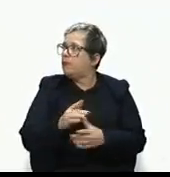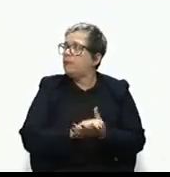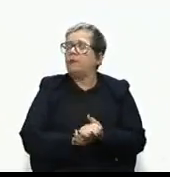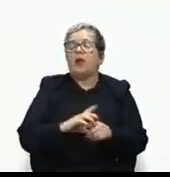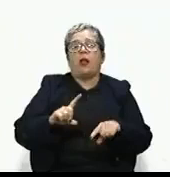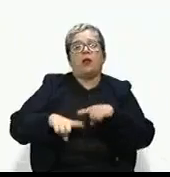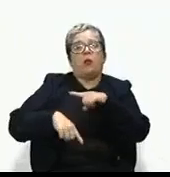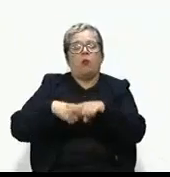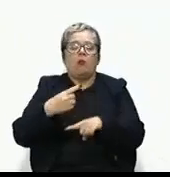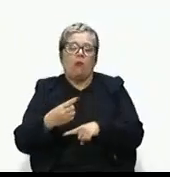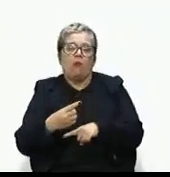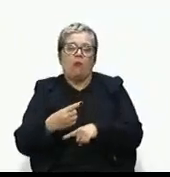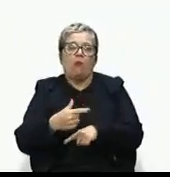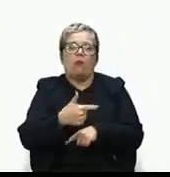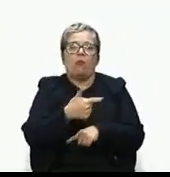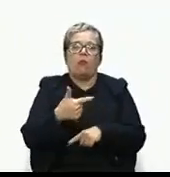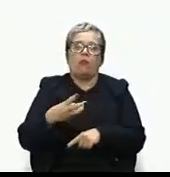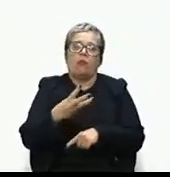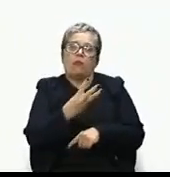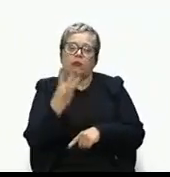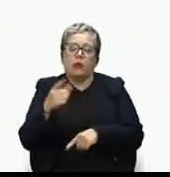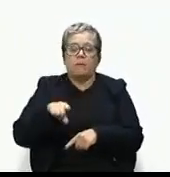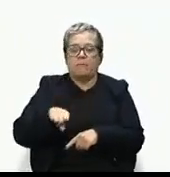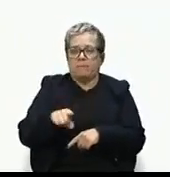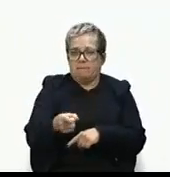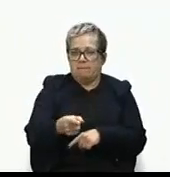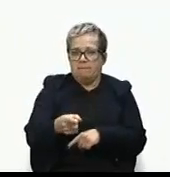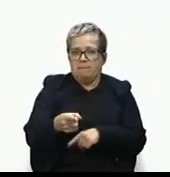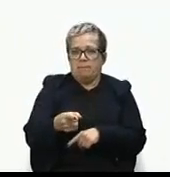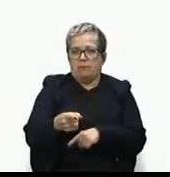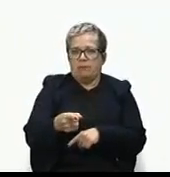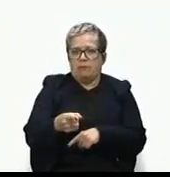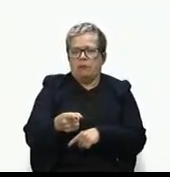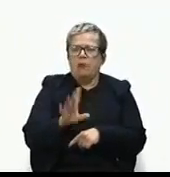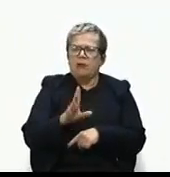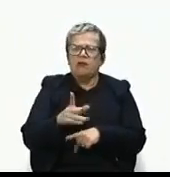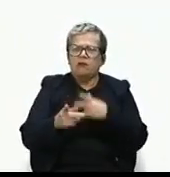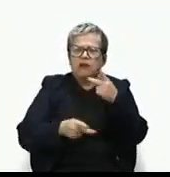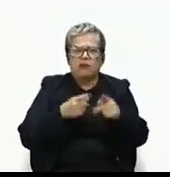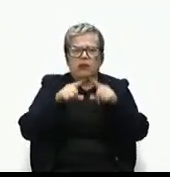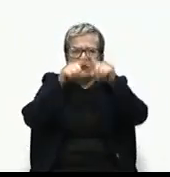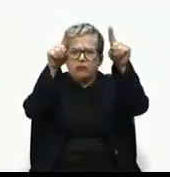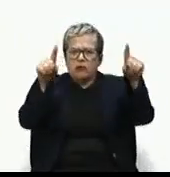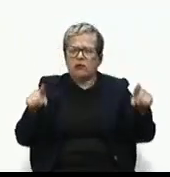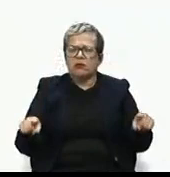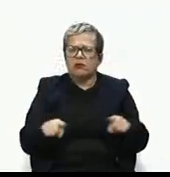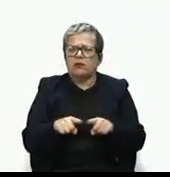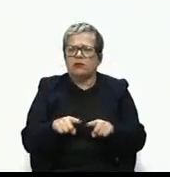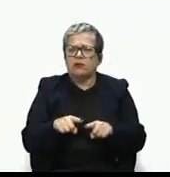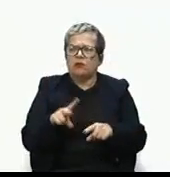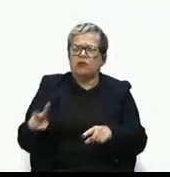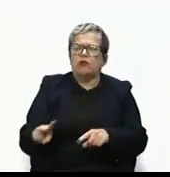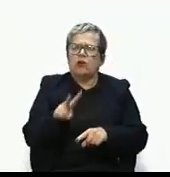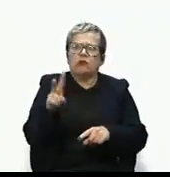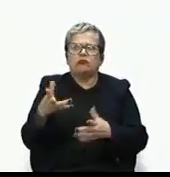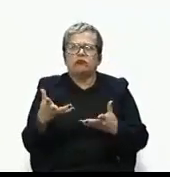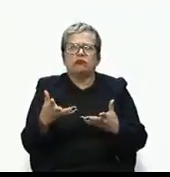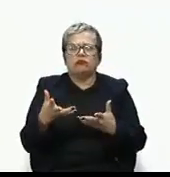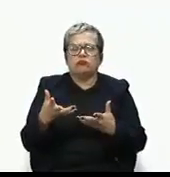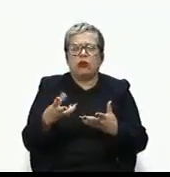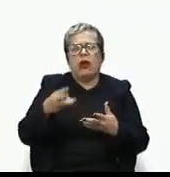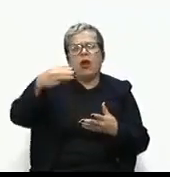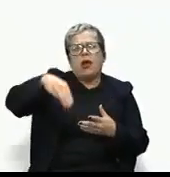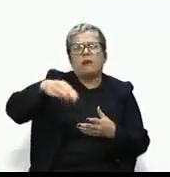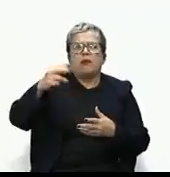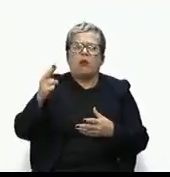mil e 23 mil. Nós não tínhamos dito que a matriz é do tipo M